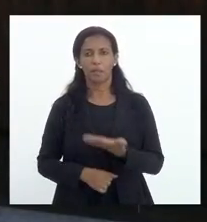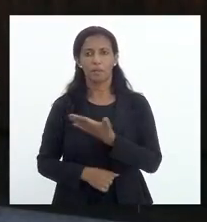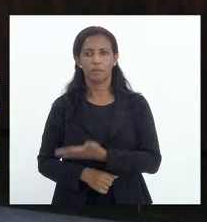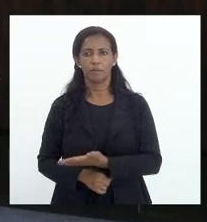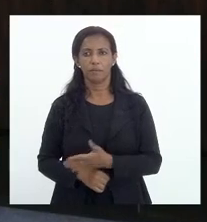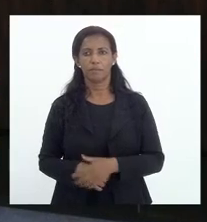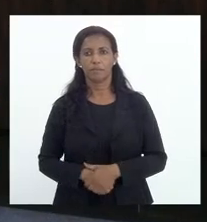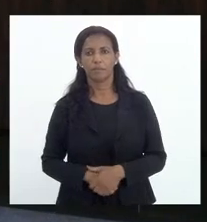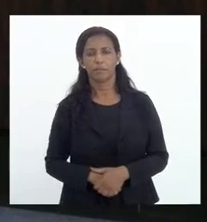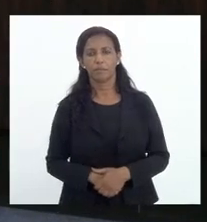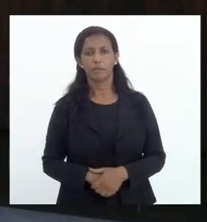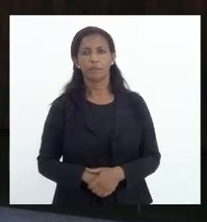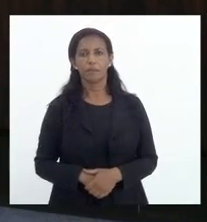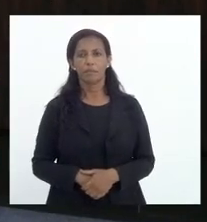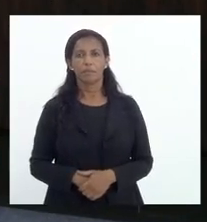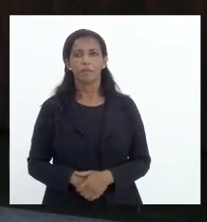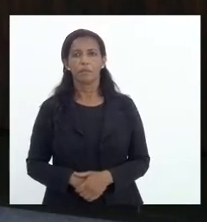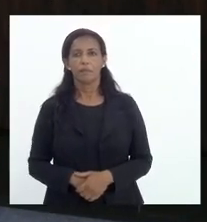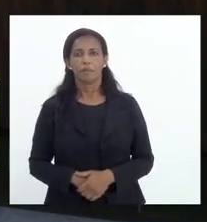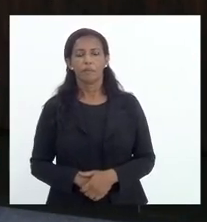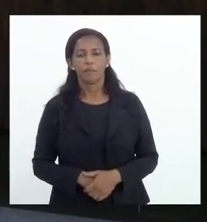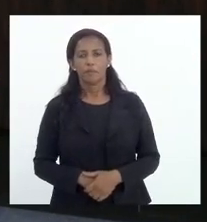para o secretário Nelson Rocha.